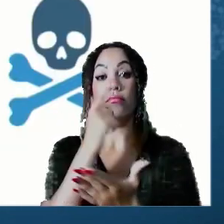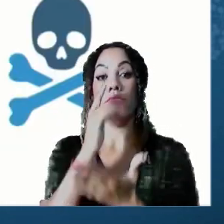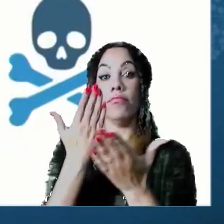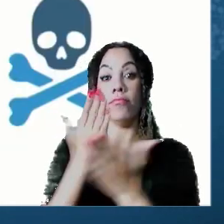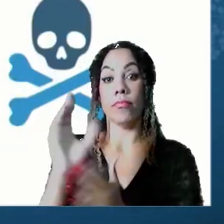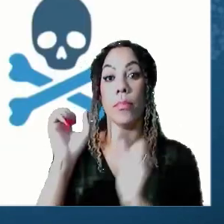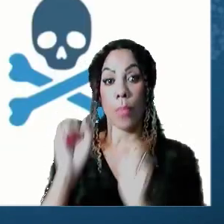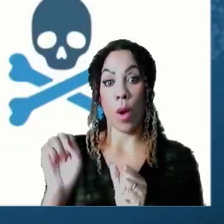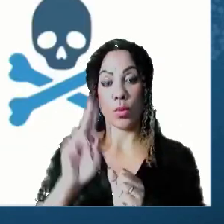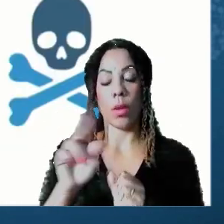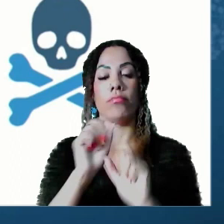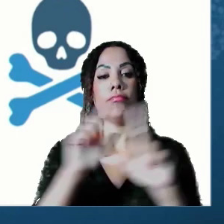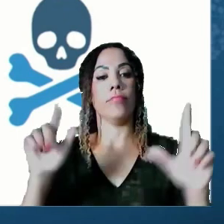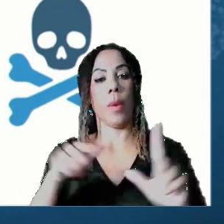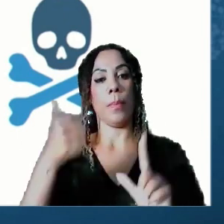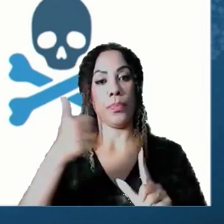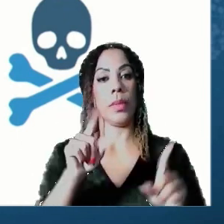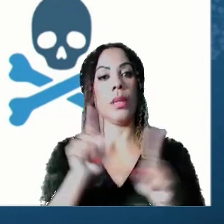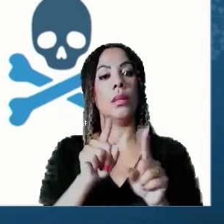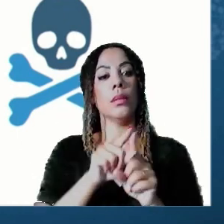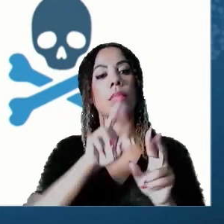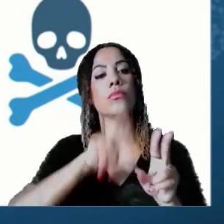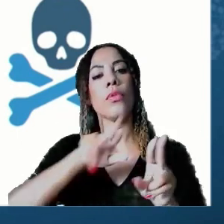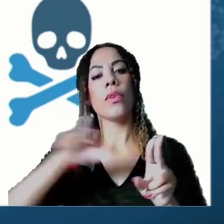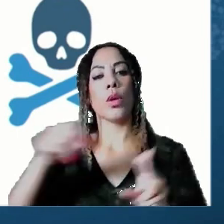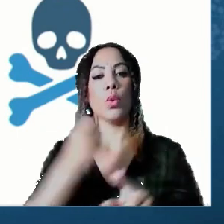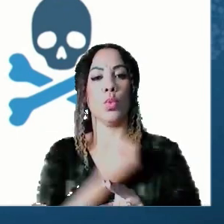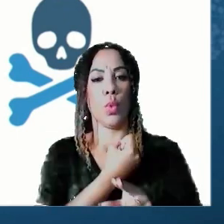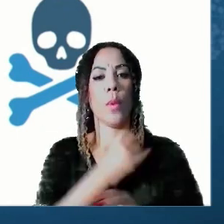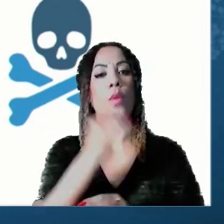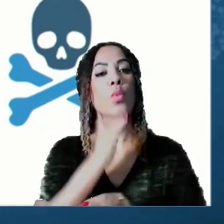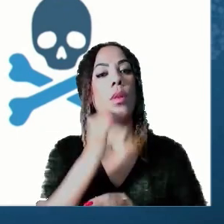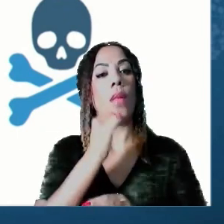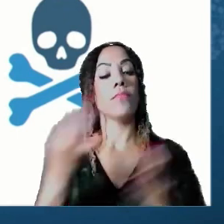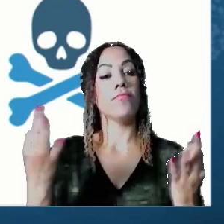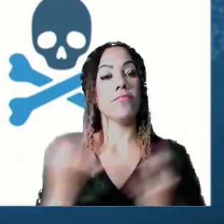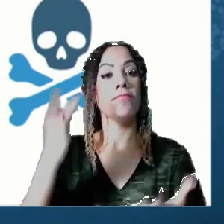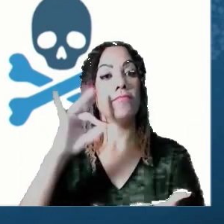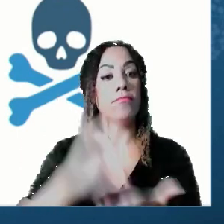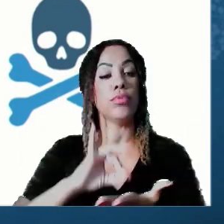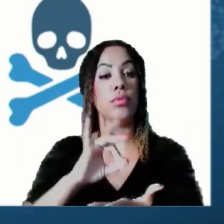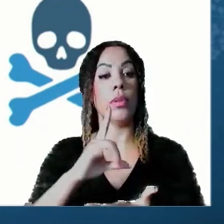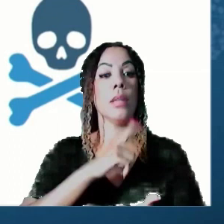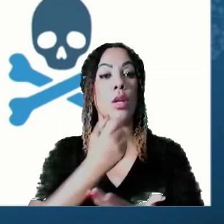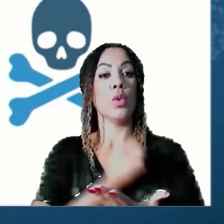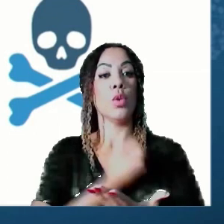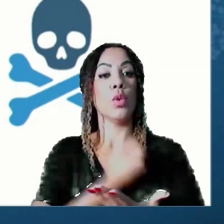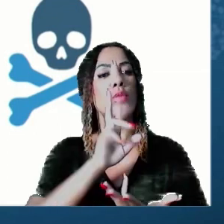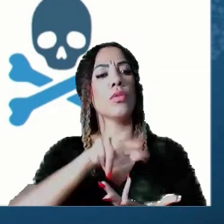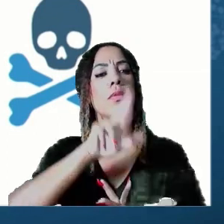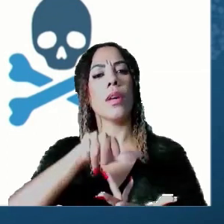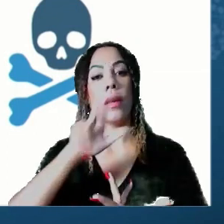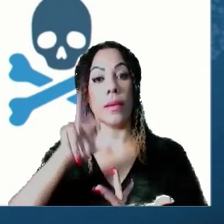utilização no Reino Unido. E todos esses diferentes números nos testes de eficácia, de efetividade, tantos números diferentes, nós temos